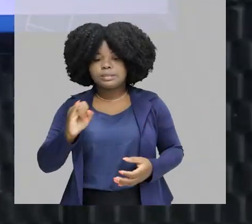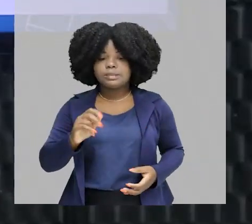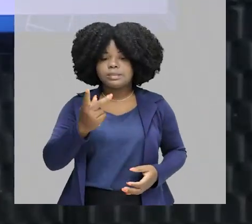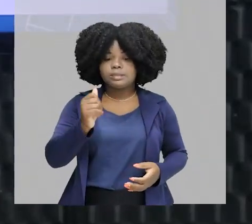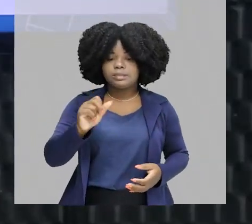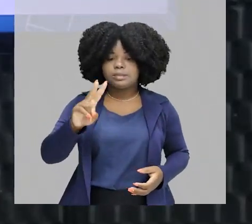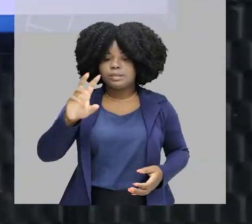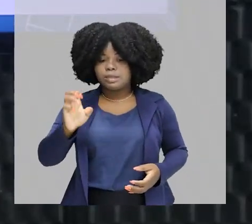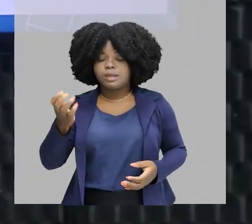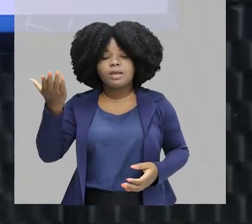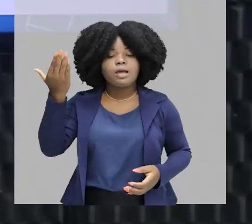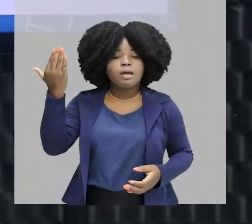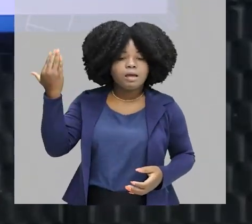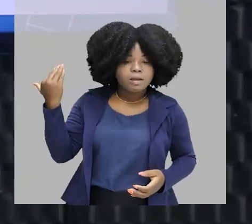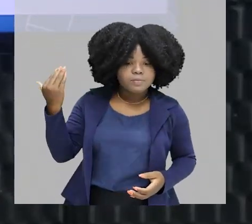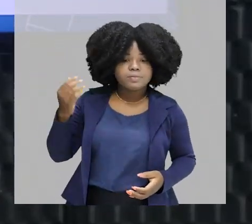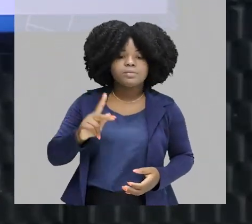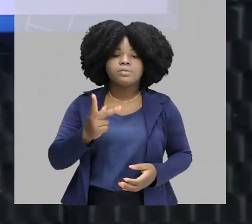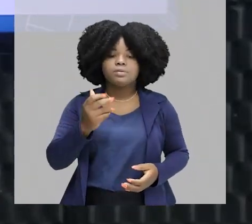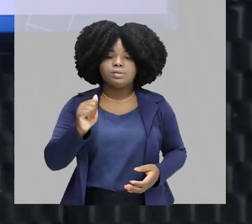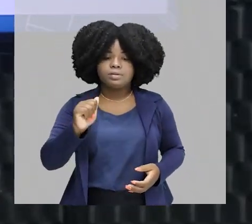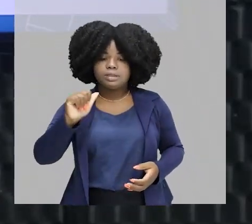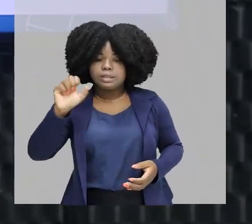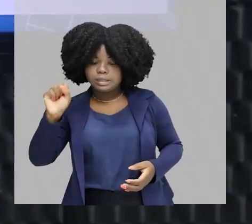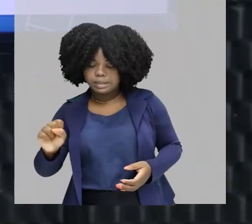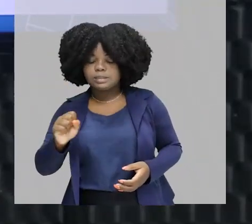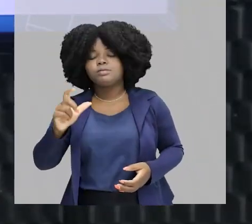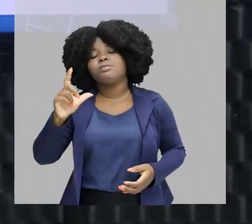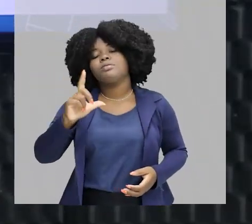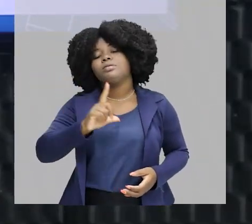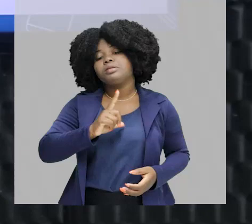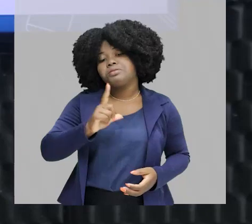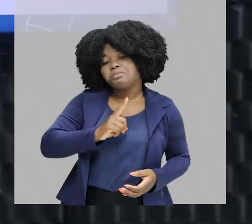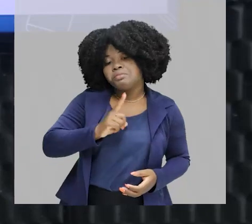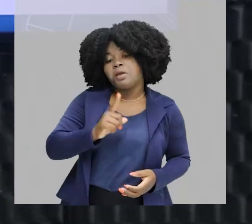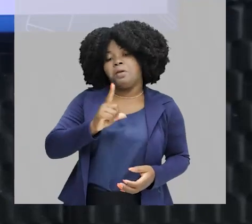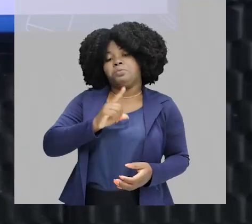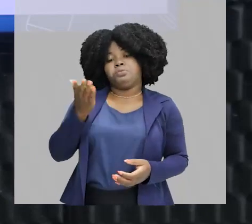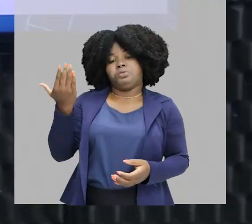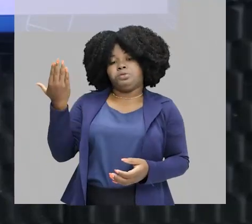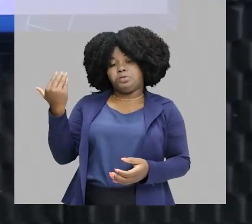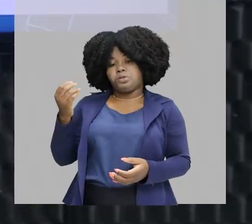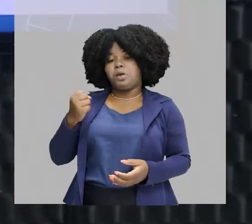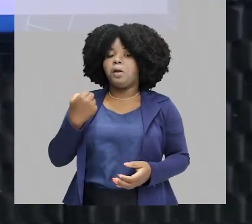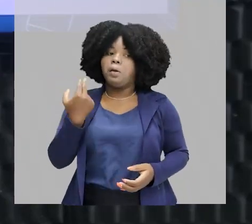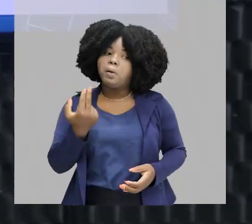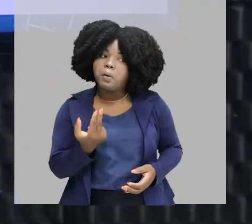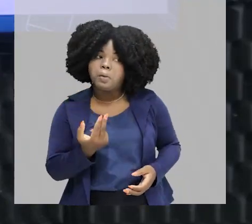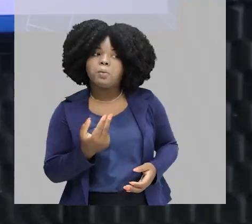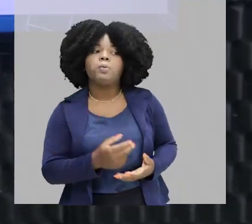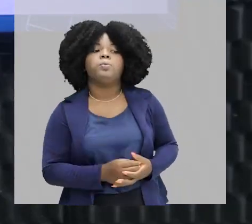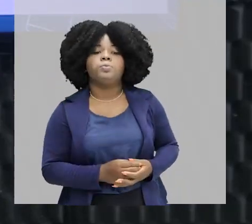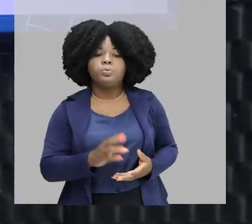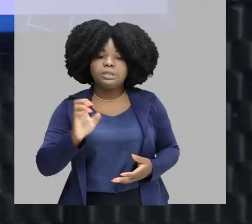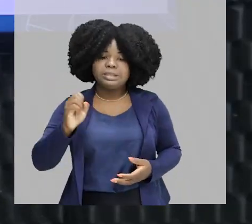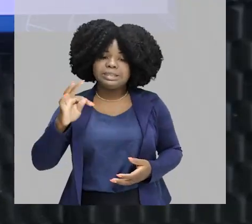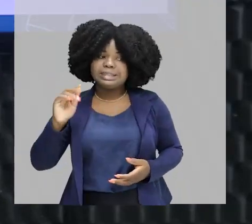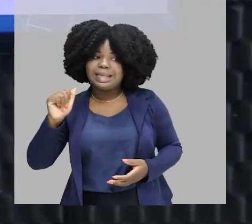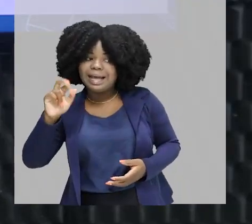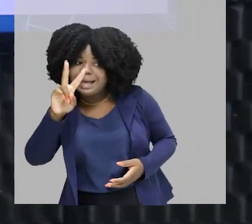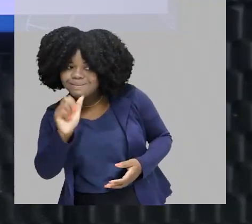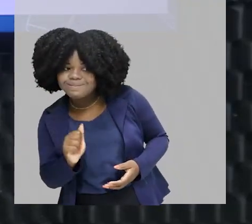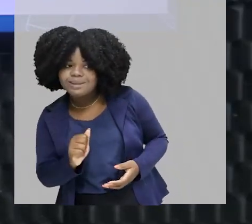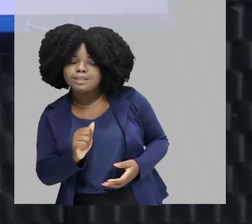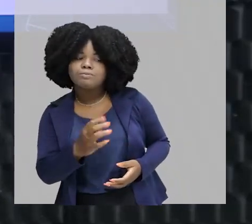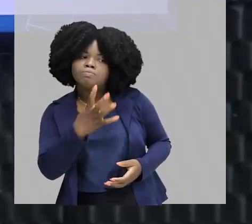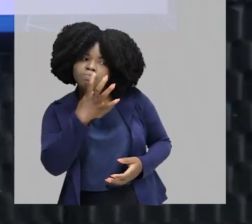no passado, se fosse had, eu tinha olhado, ou eu estava olhando, né? Eu tinha estado